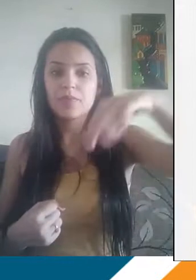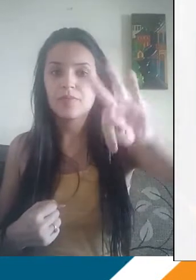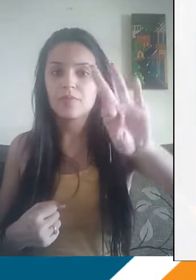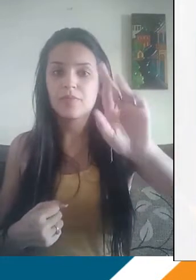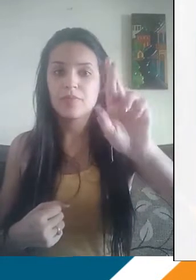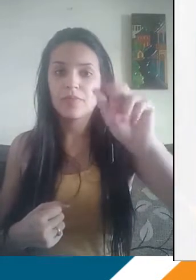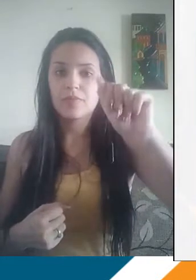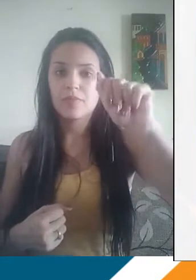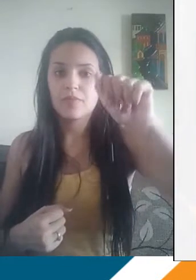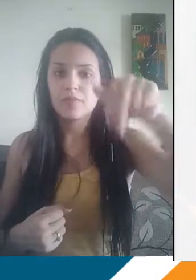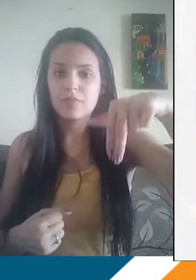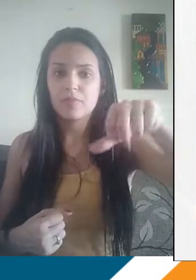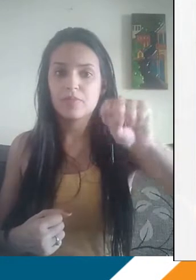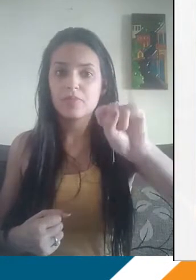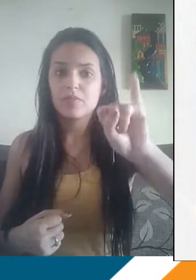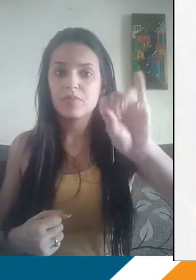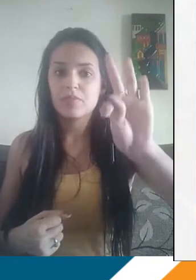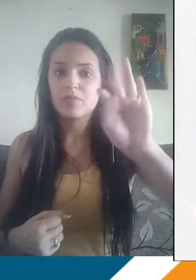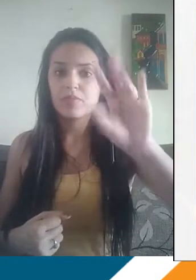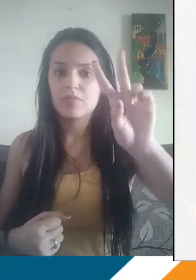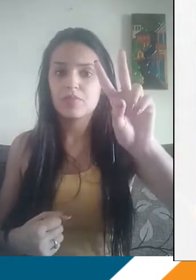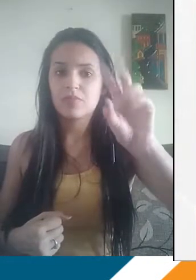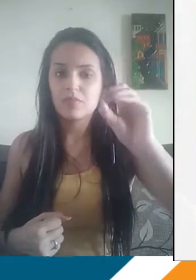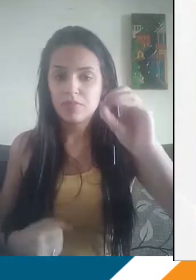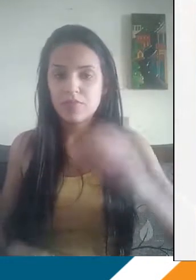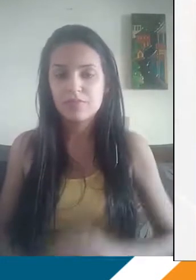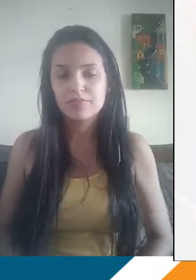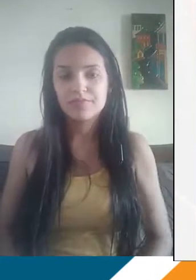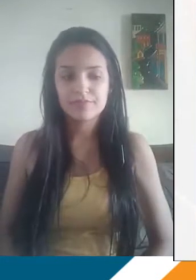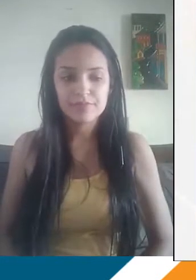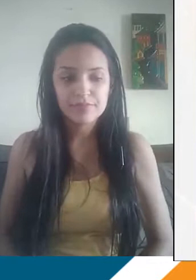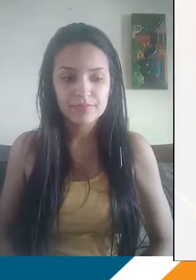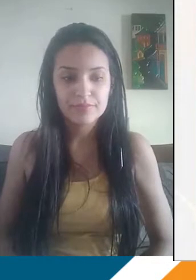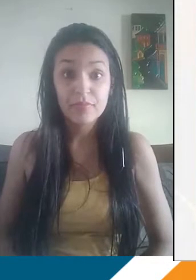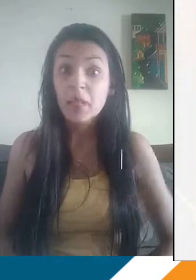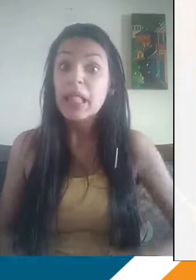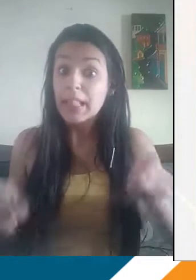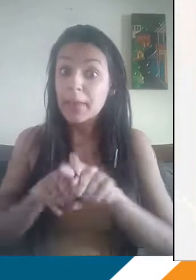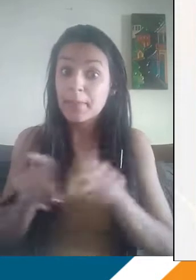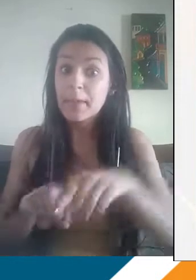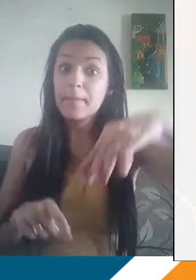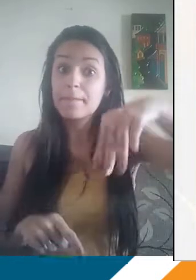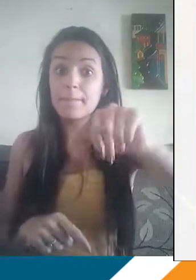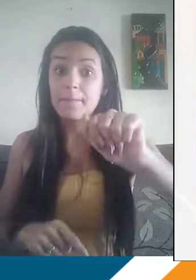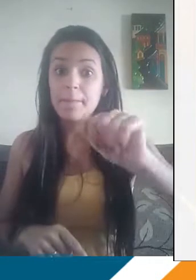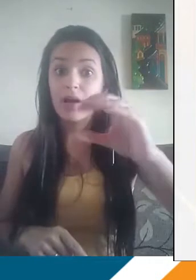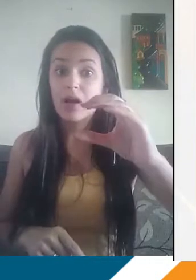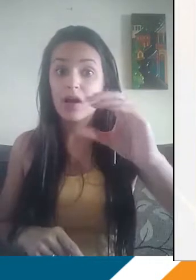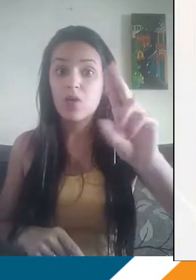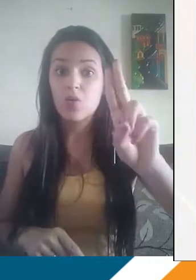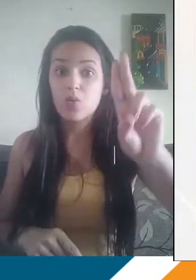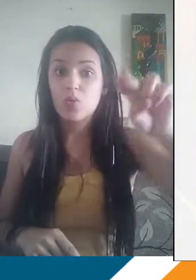Em relação à obra Macunaíma, é interessante a gente observar algumas características desse texto. Temos aqui o